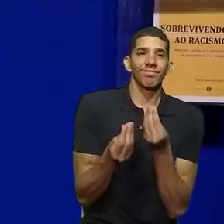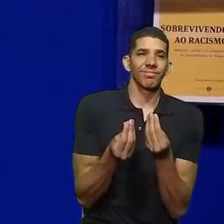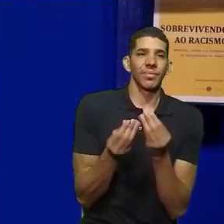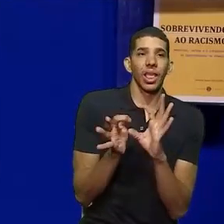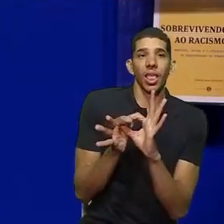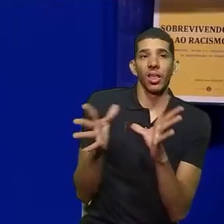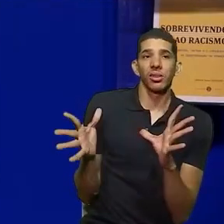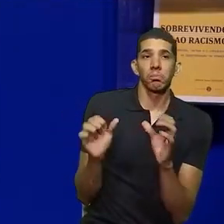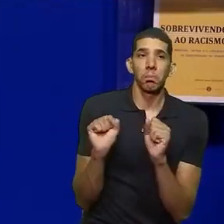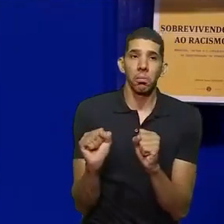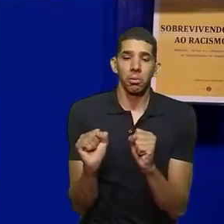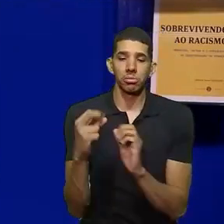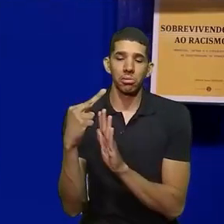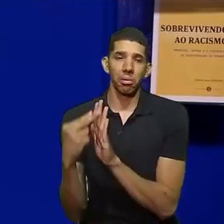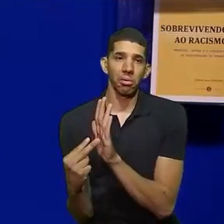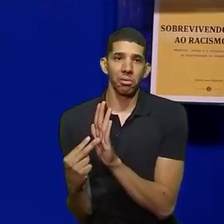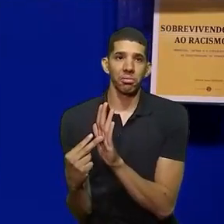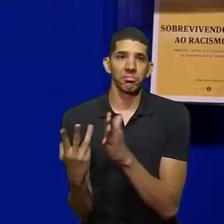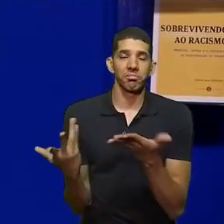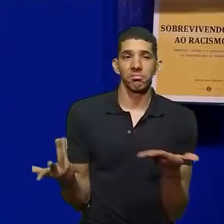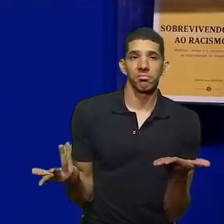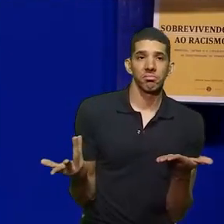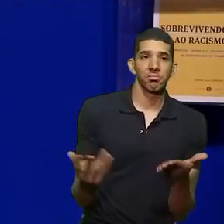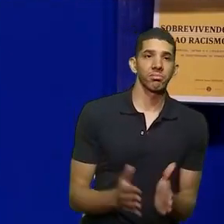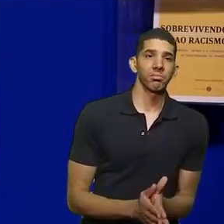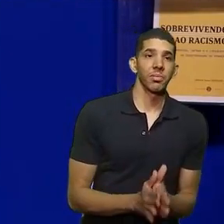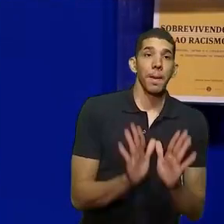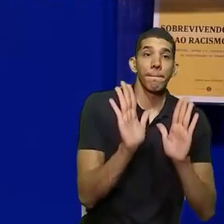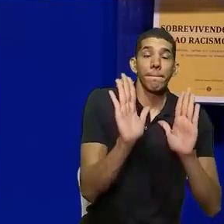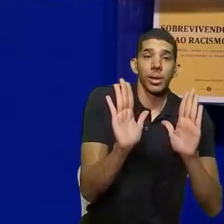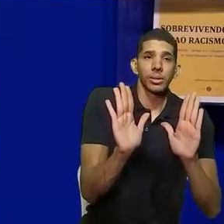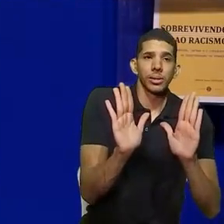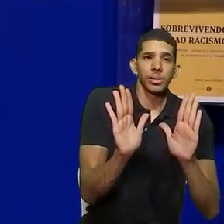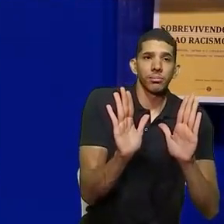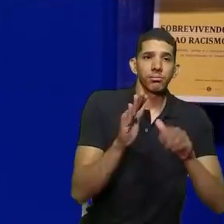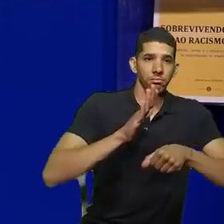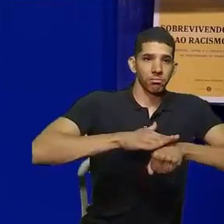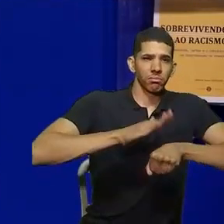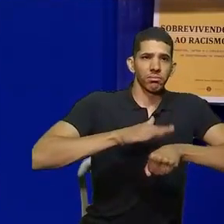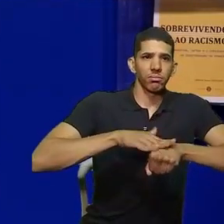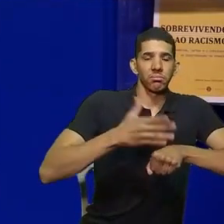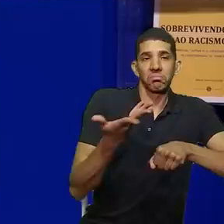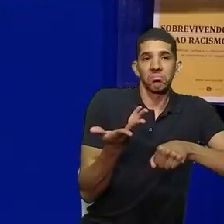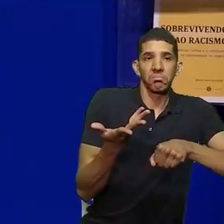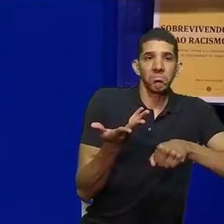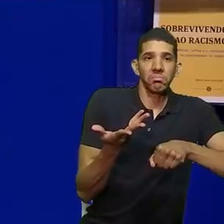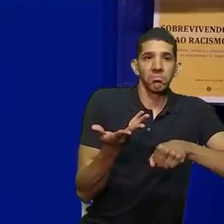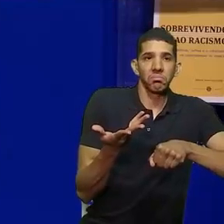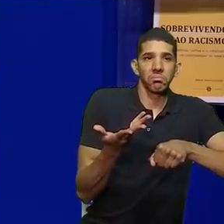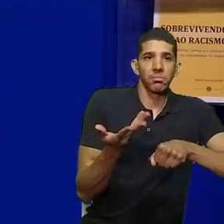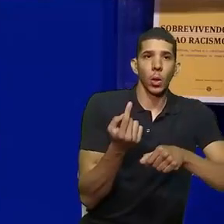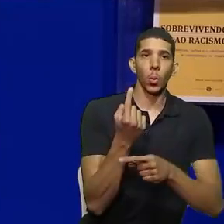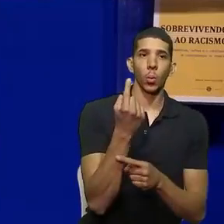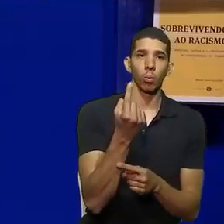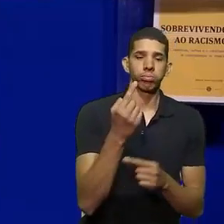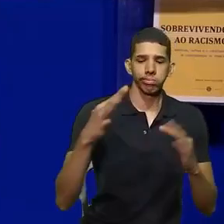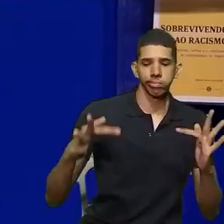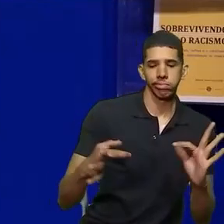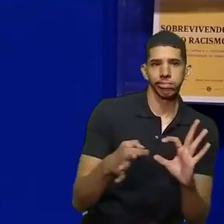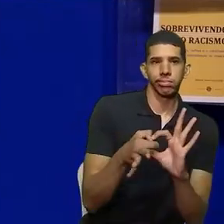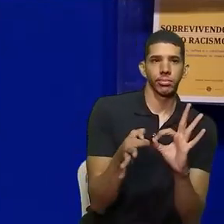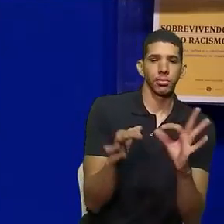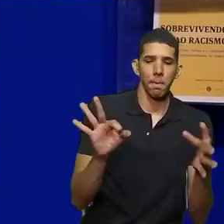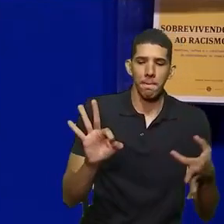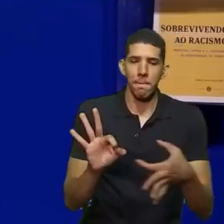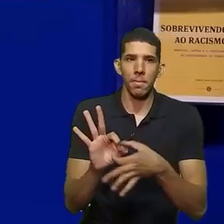pode ler também de maneira autônoma, pois, ao tempo em que estão emaranhadas uma com as outras, cada